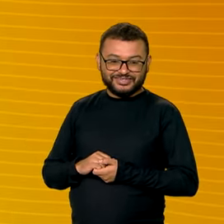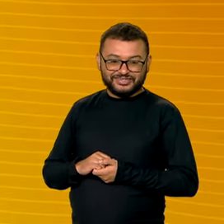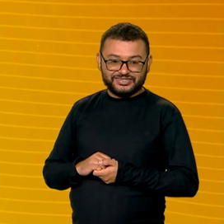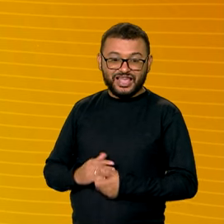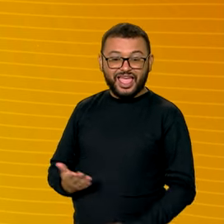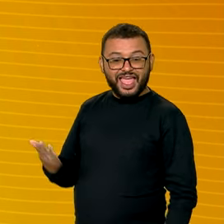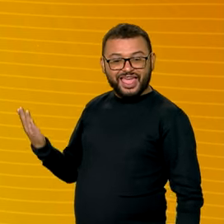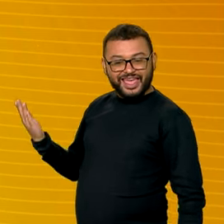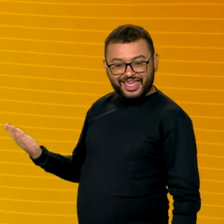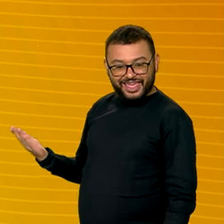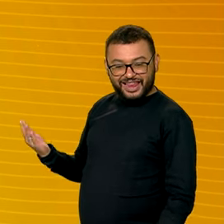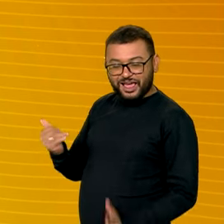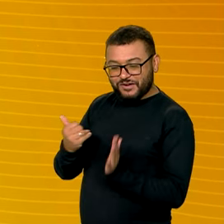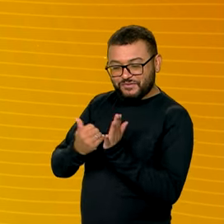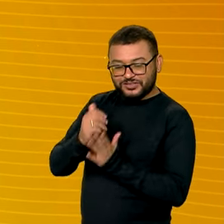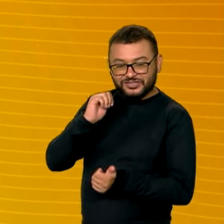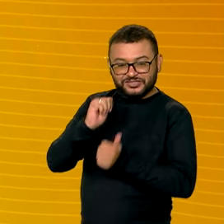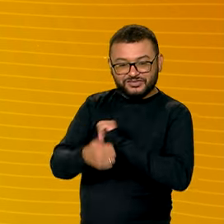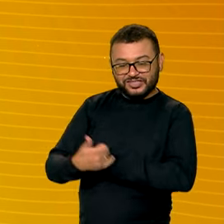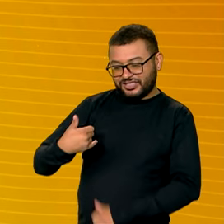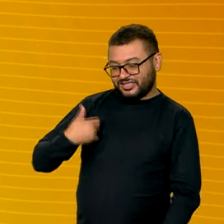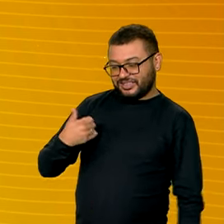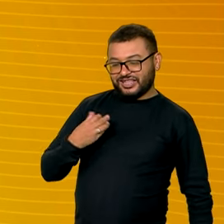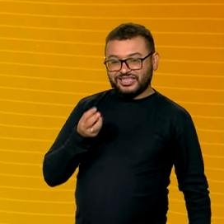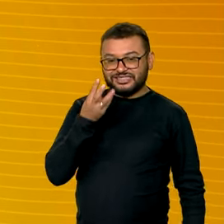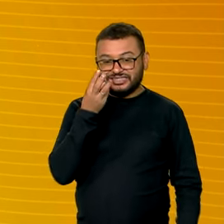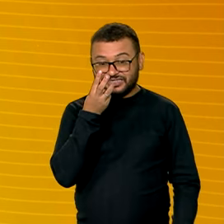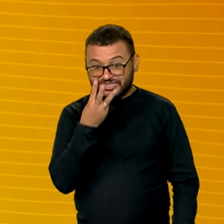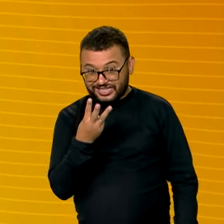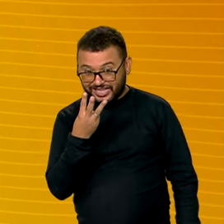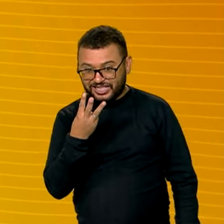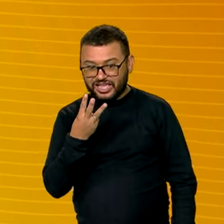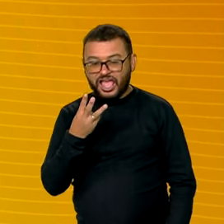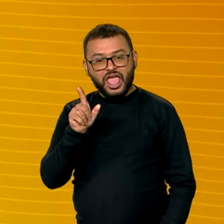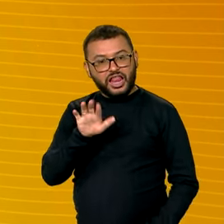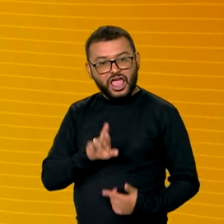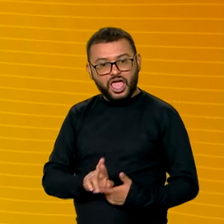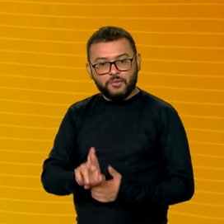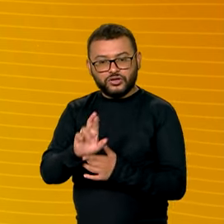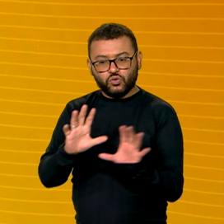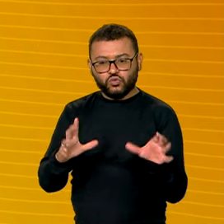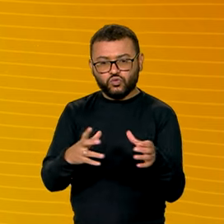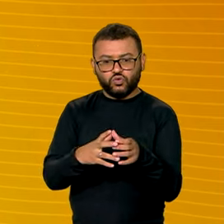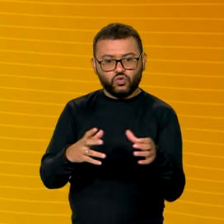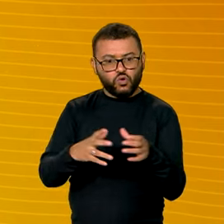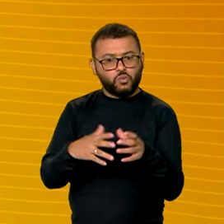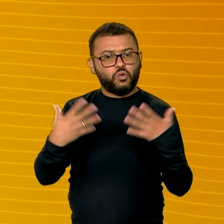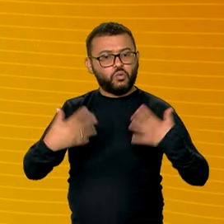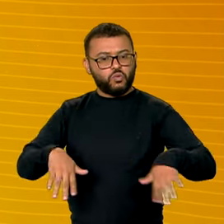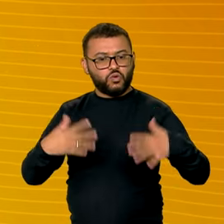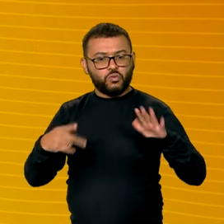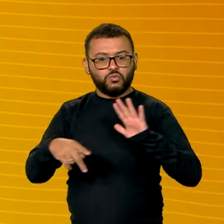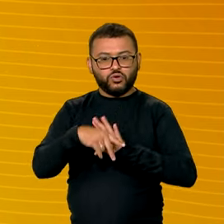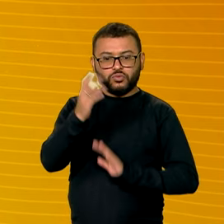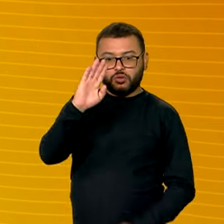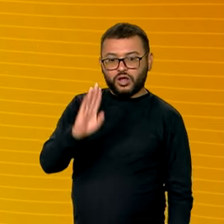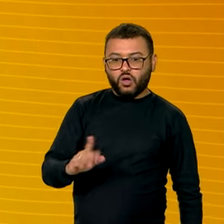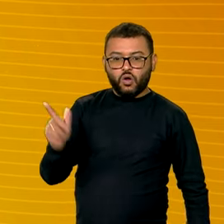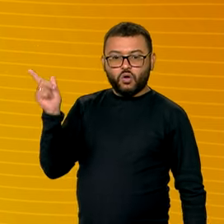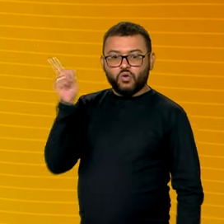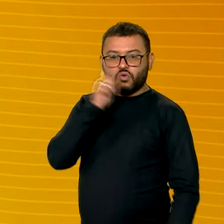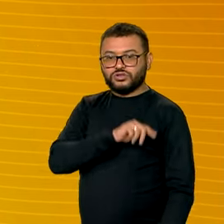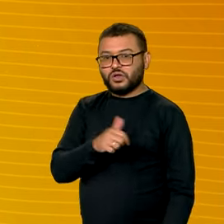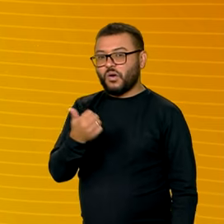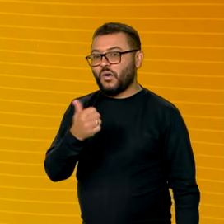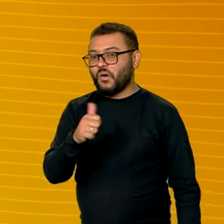Ana Luísa começou no esporte com apenas 3 anos de idade. Representou clubes grandes no Brasil e já conquistou